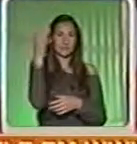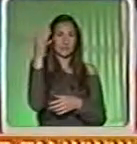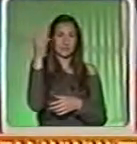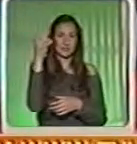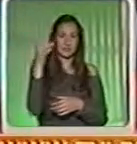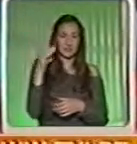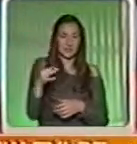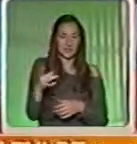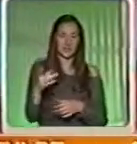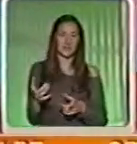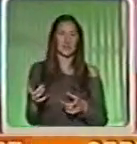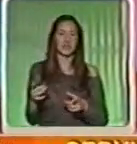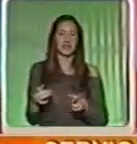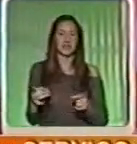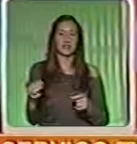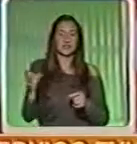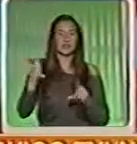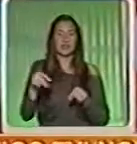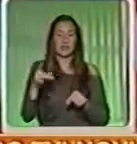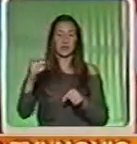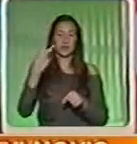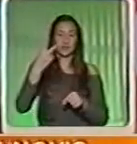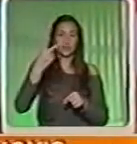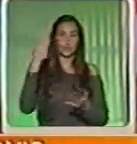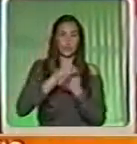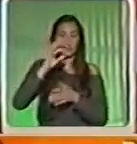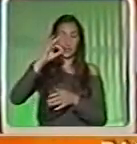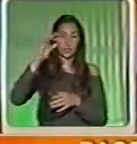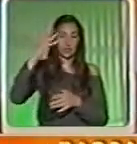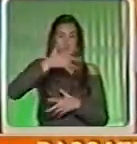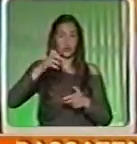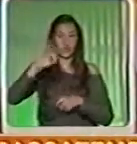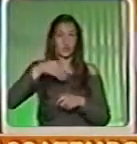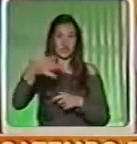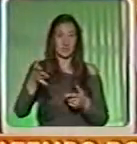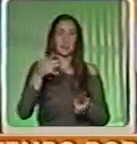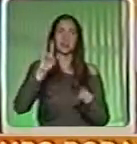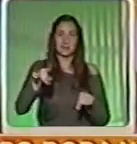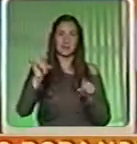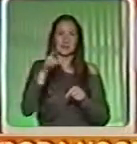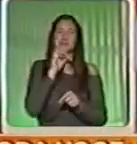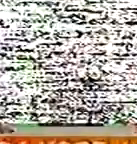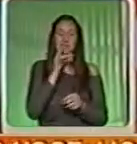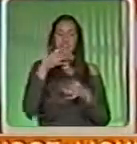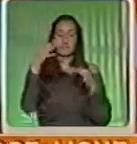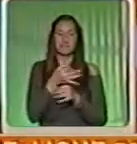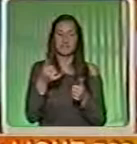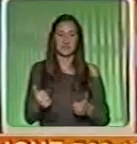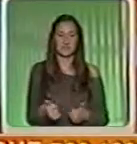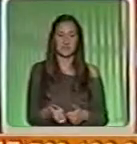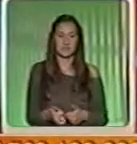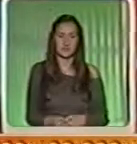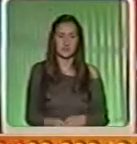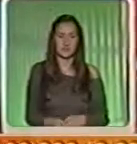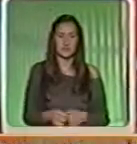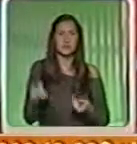uma excursão pela música nas duas últimas noites do fim de semana, que serão também, certamente, momentos muito agradáveis. Estás